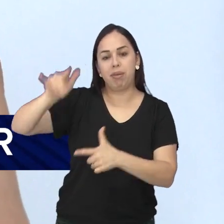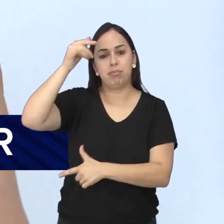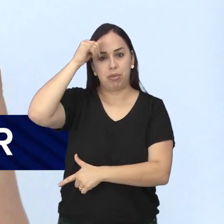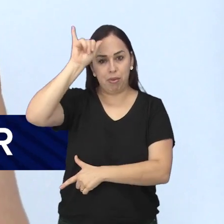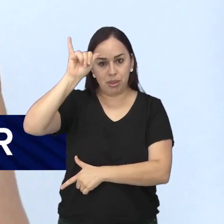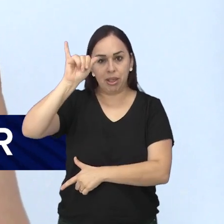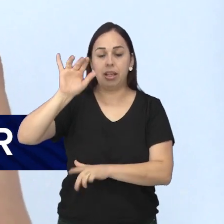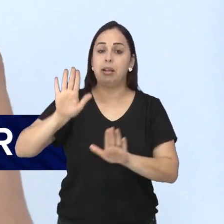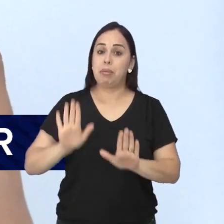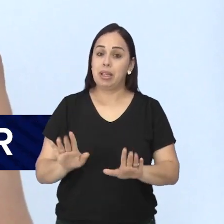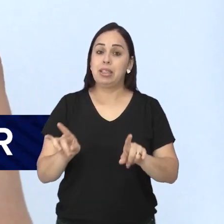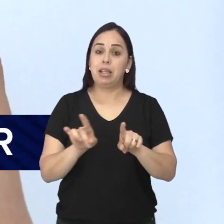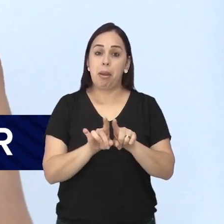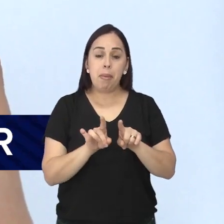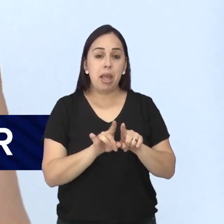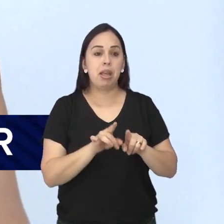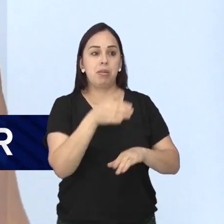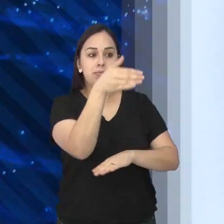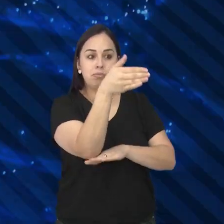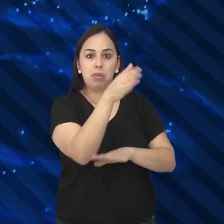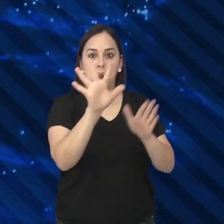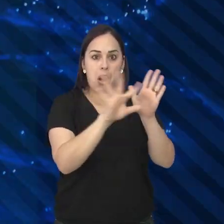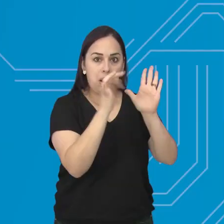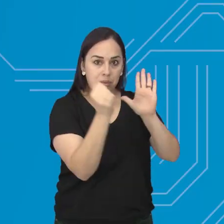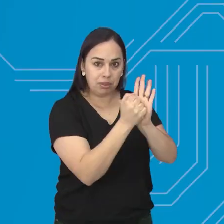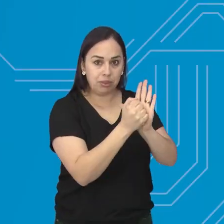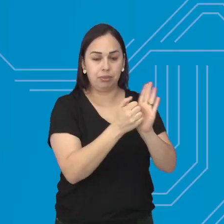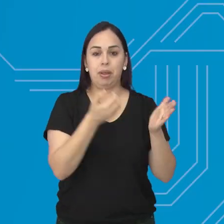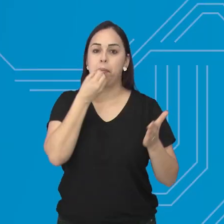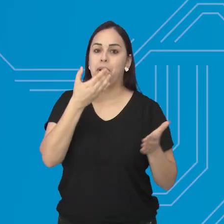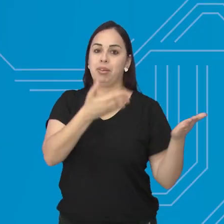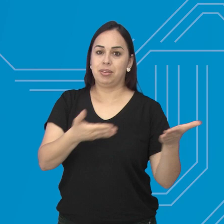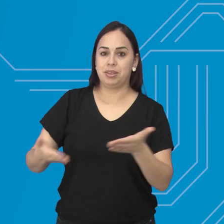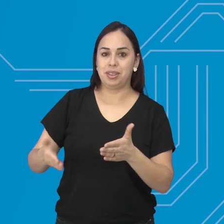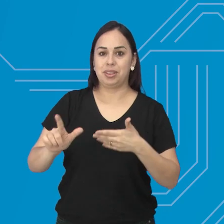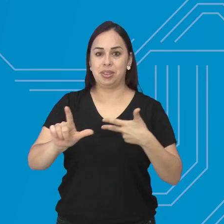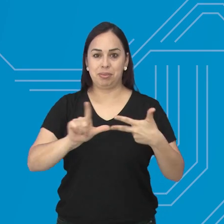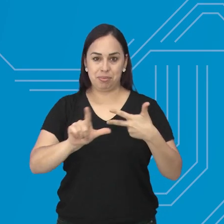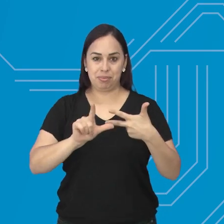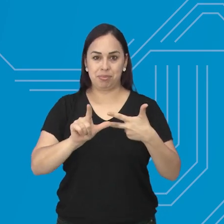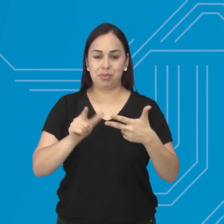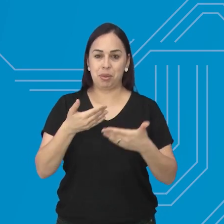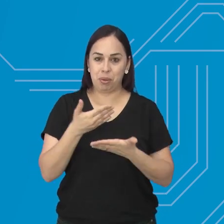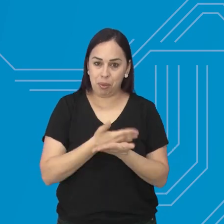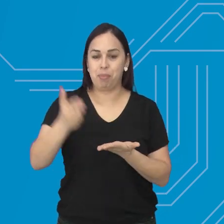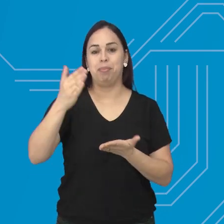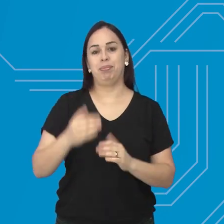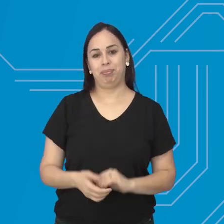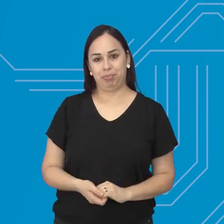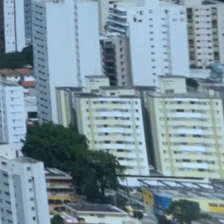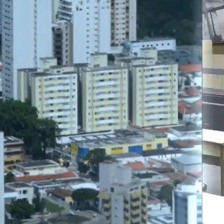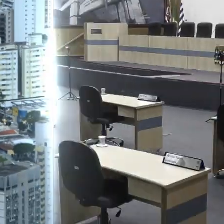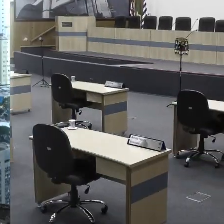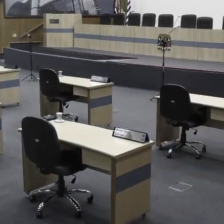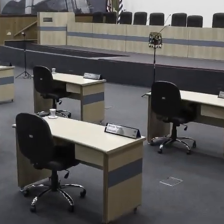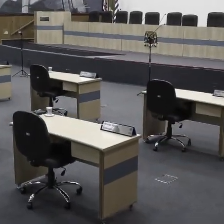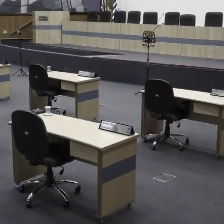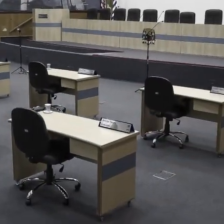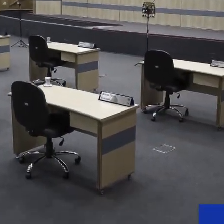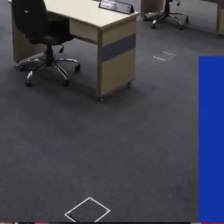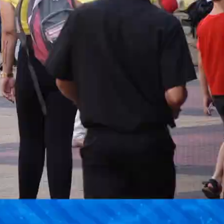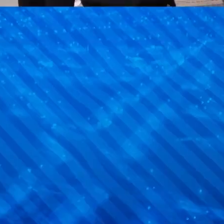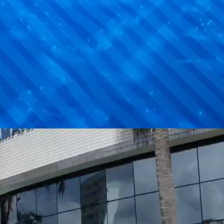hora de pegar a estrada e reservar hospedagens. Seja muito bem-vindo, o Semana Legislativa está no ar.